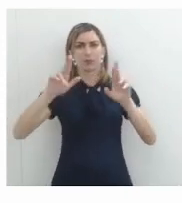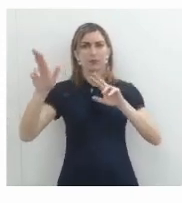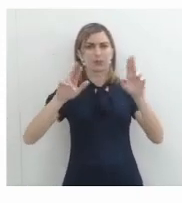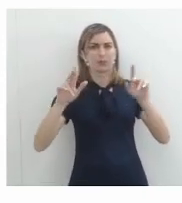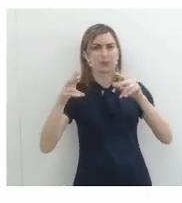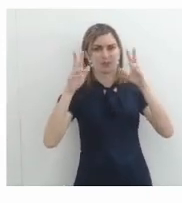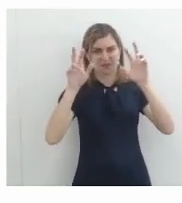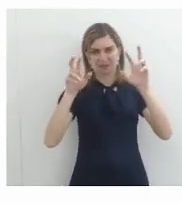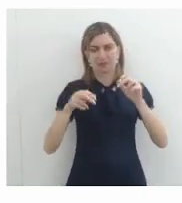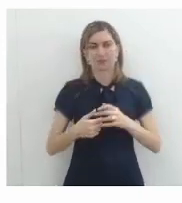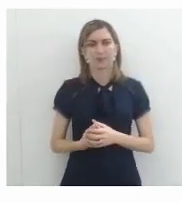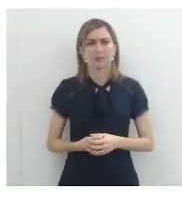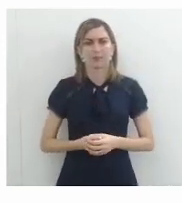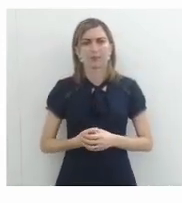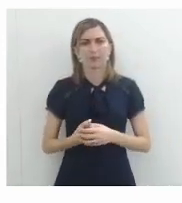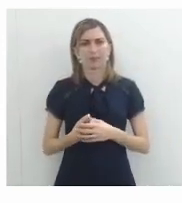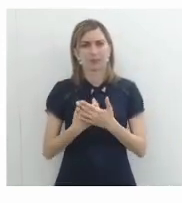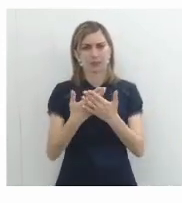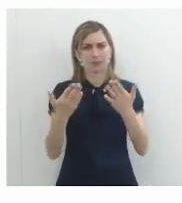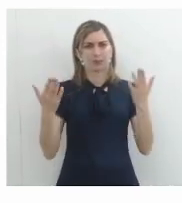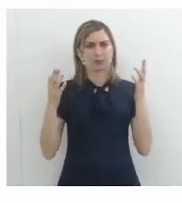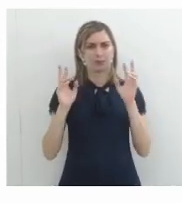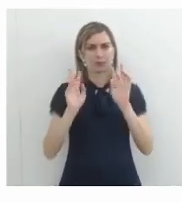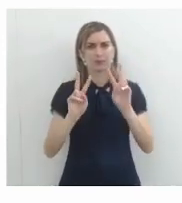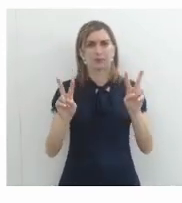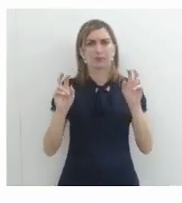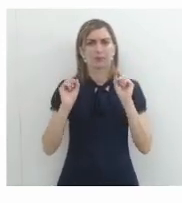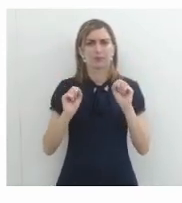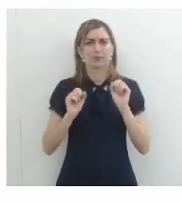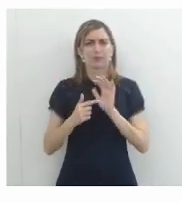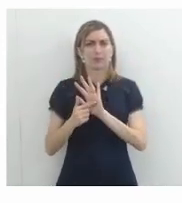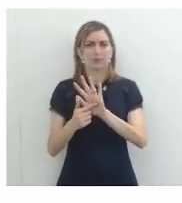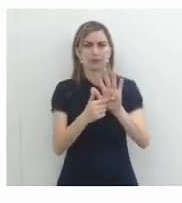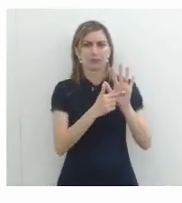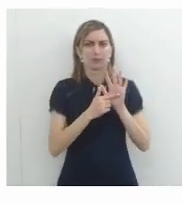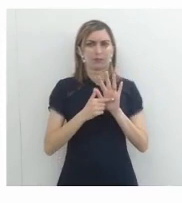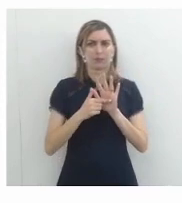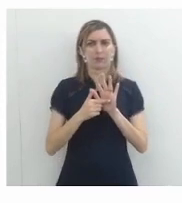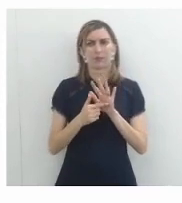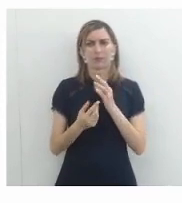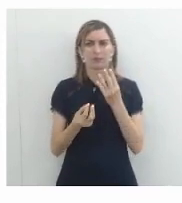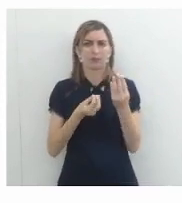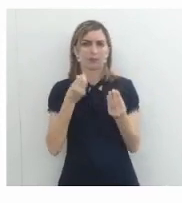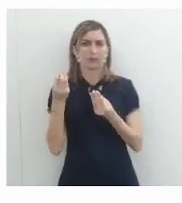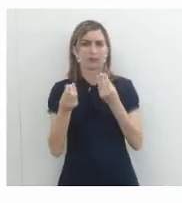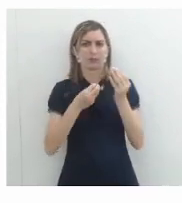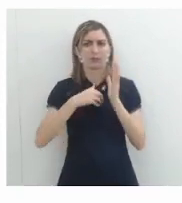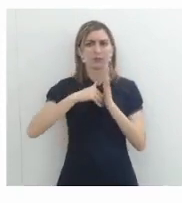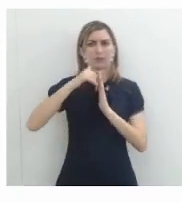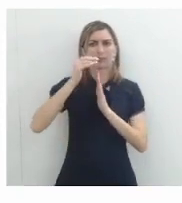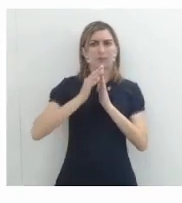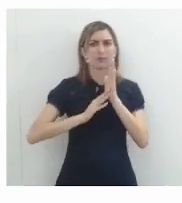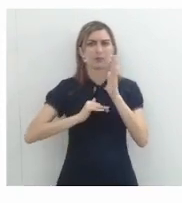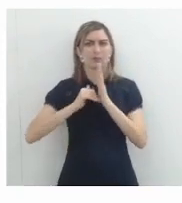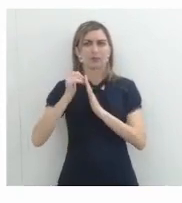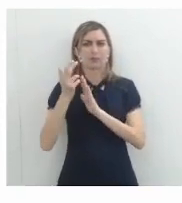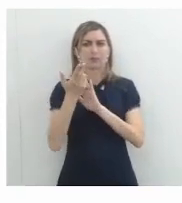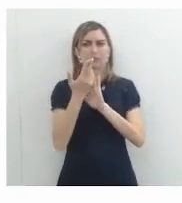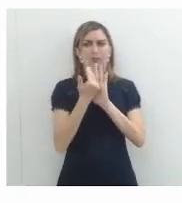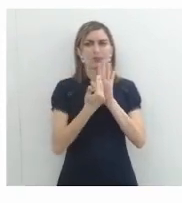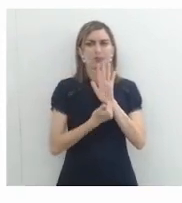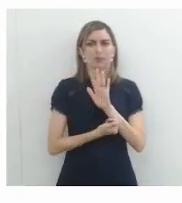exposição. Uma exposição pode apresentar obras como pintura,